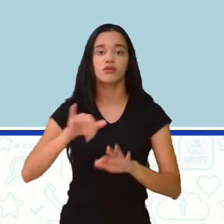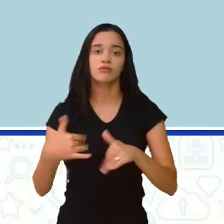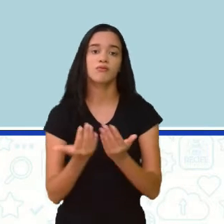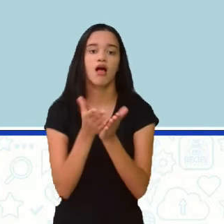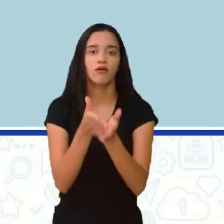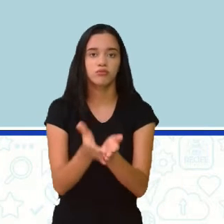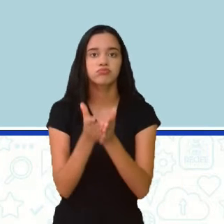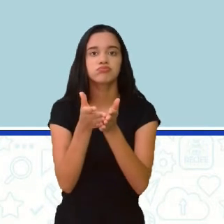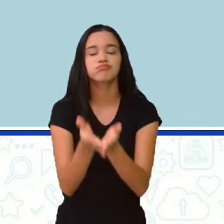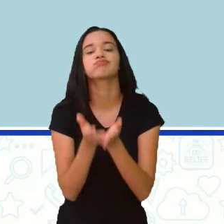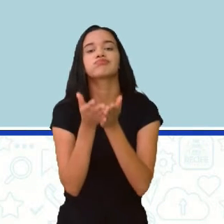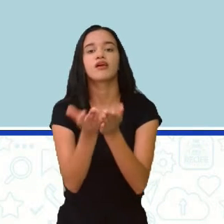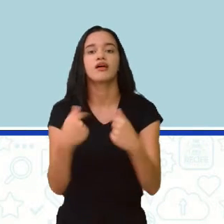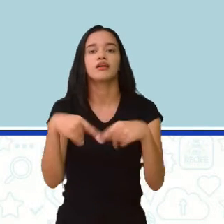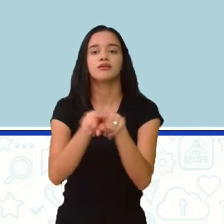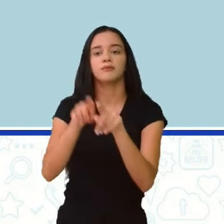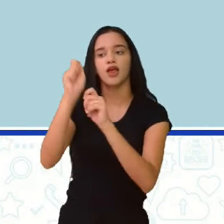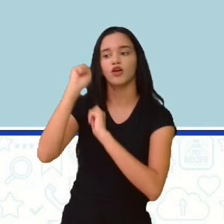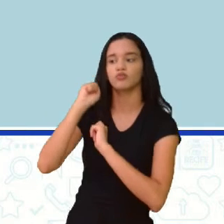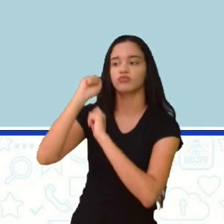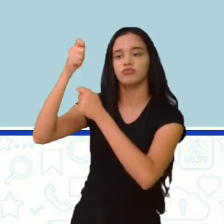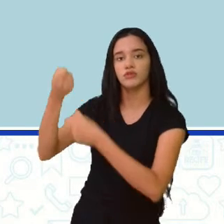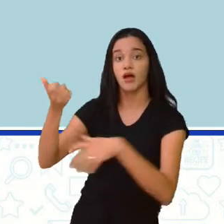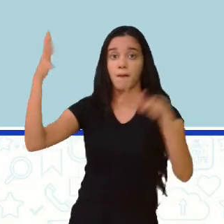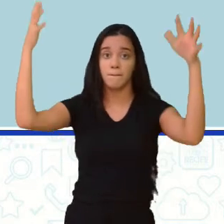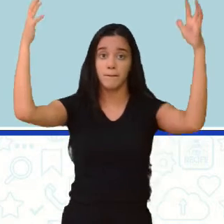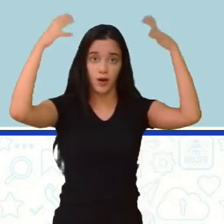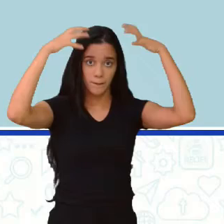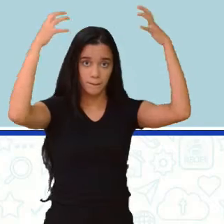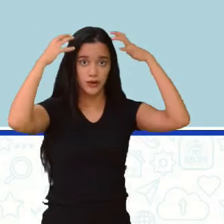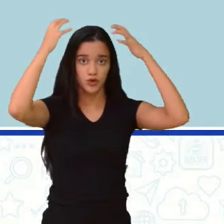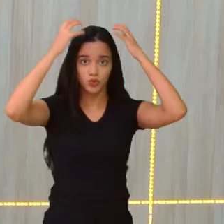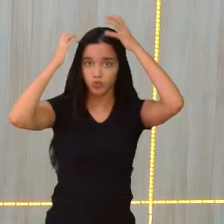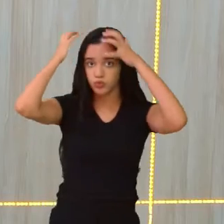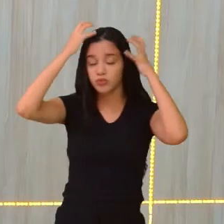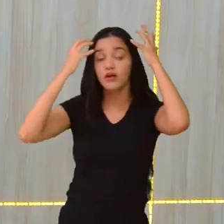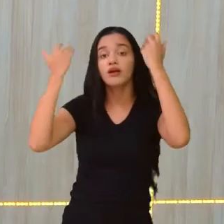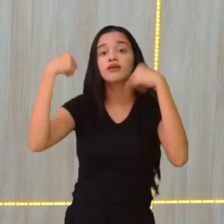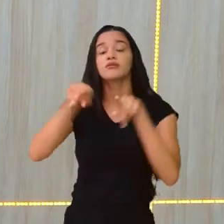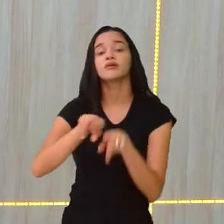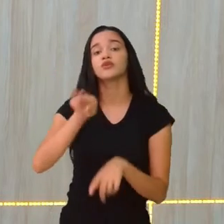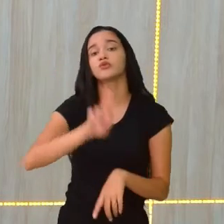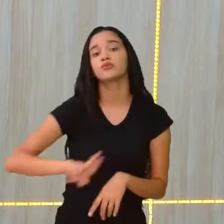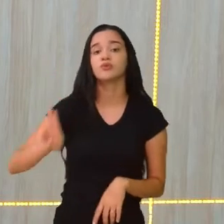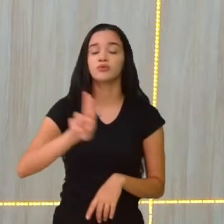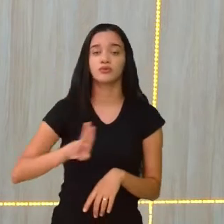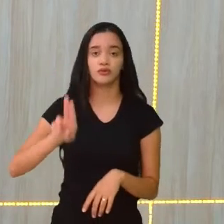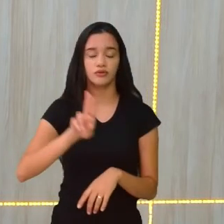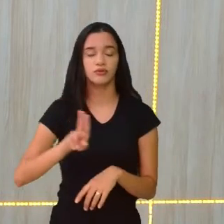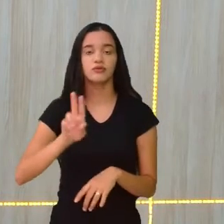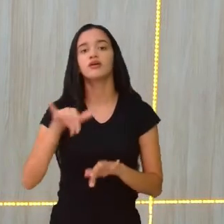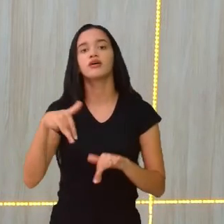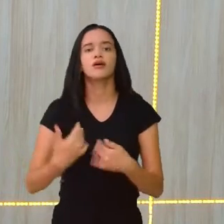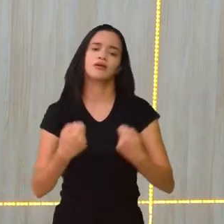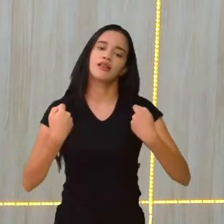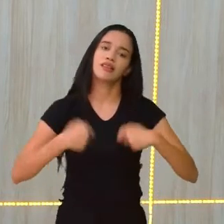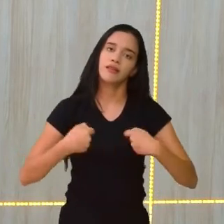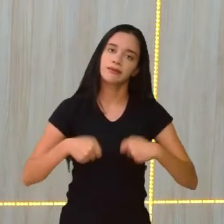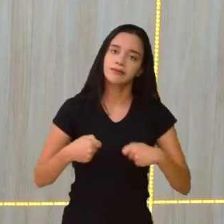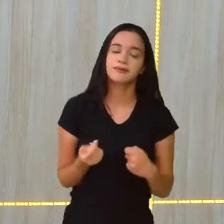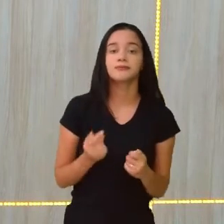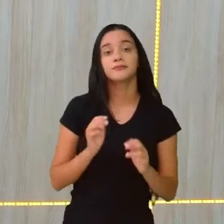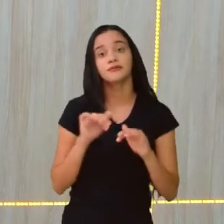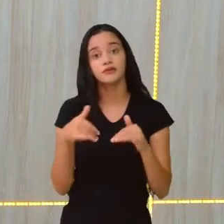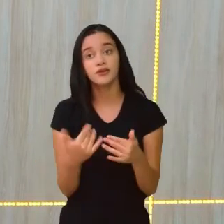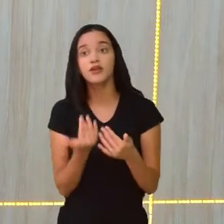transporte, para a pesca, para o banho, utilizavam também essa água para suas necessidades.